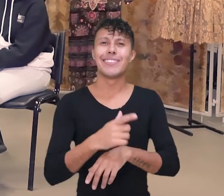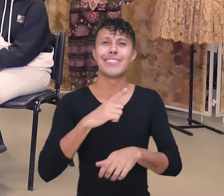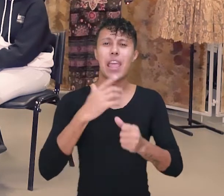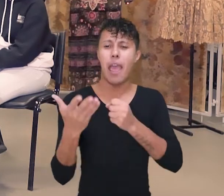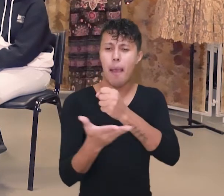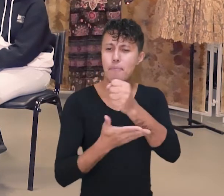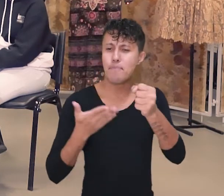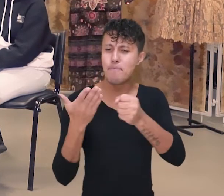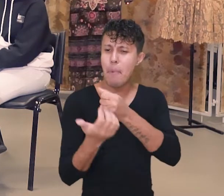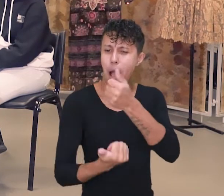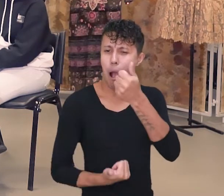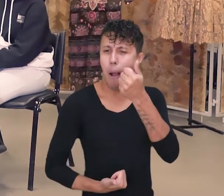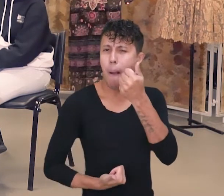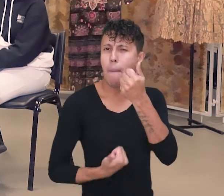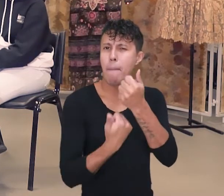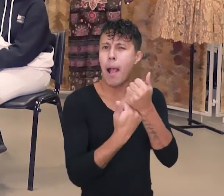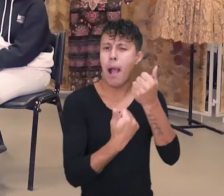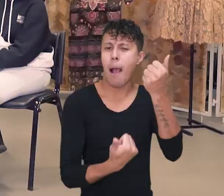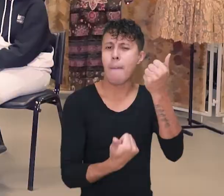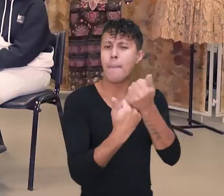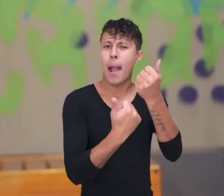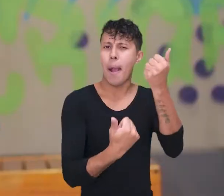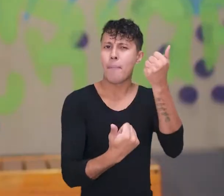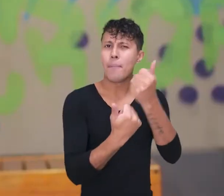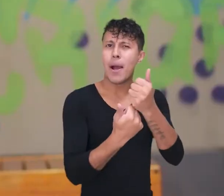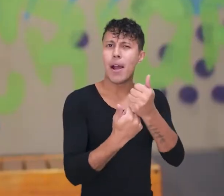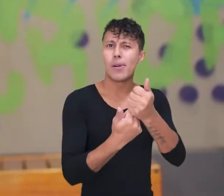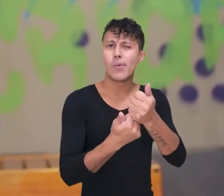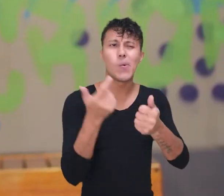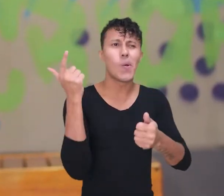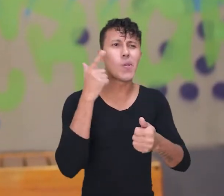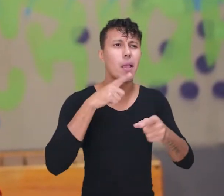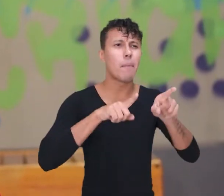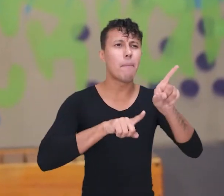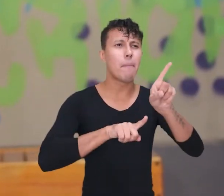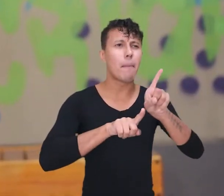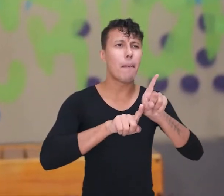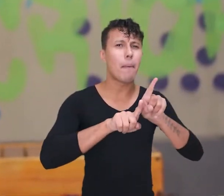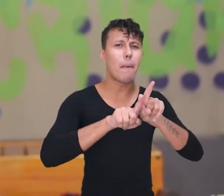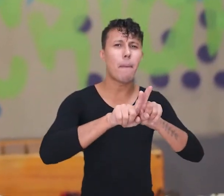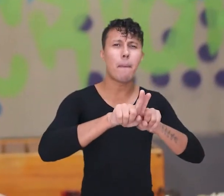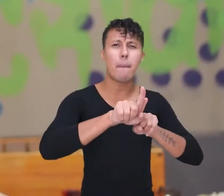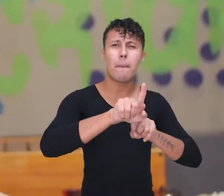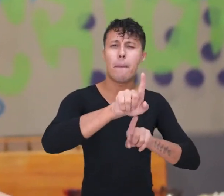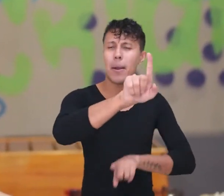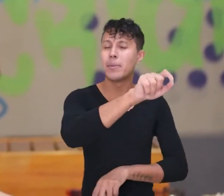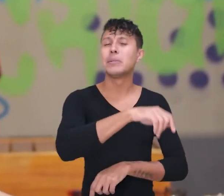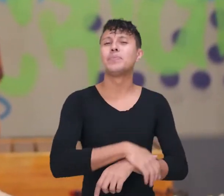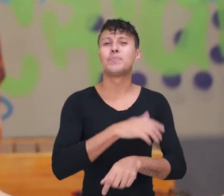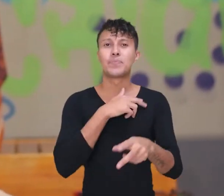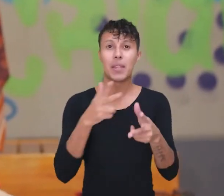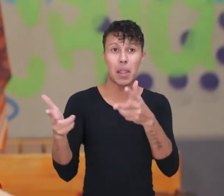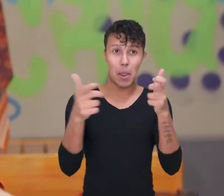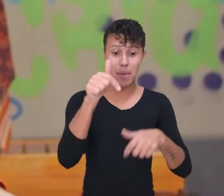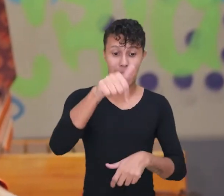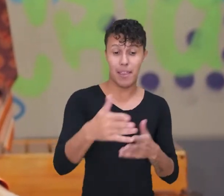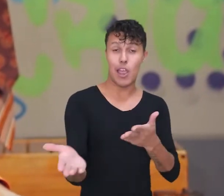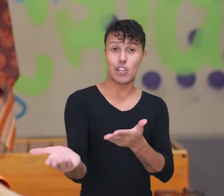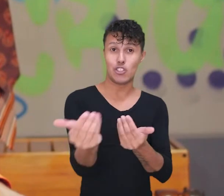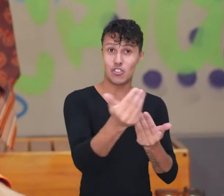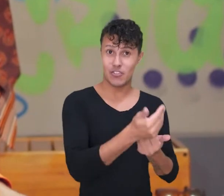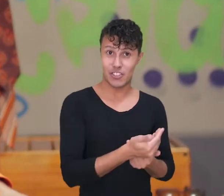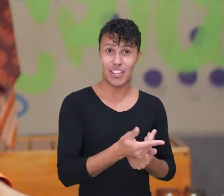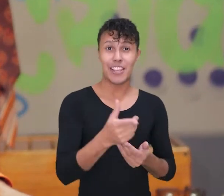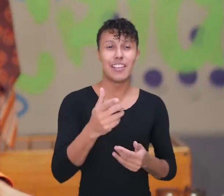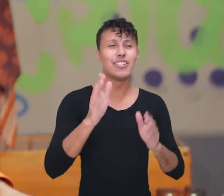caldo, né? Vai enriquecendo. Por mais que... eu percebo que a nossa juventude, ela já